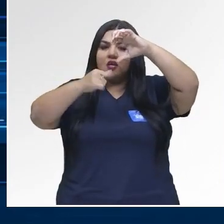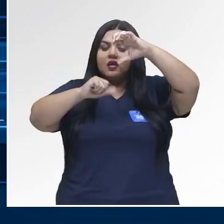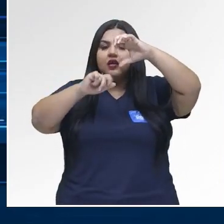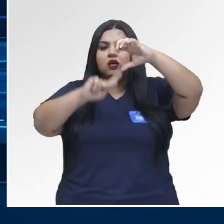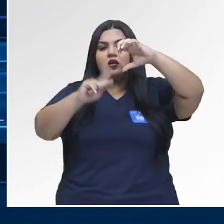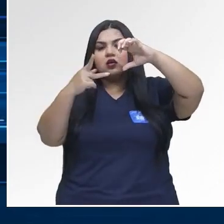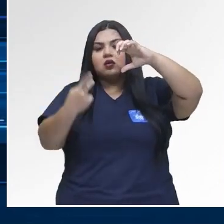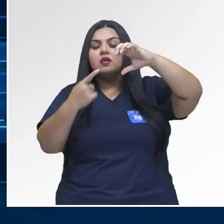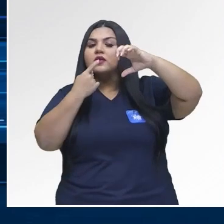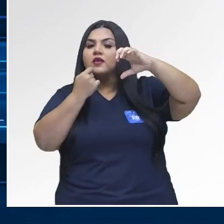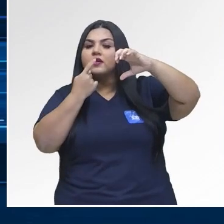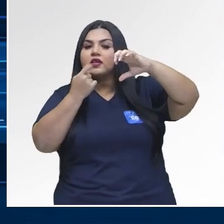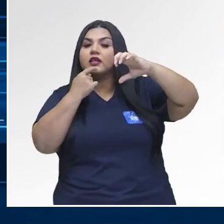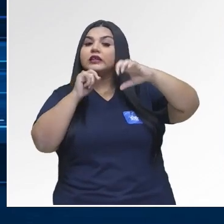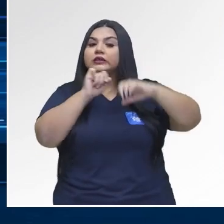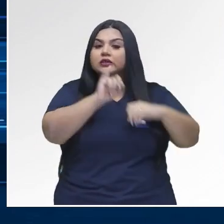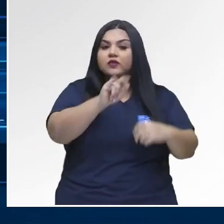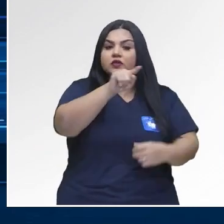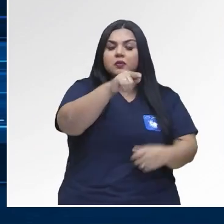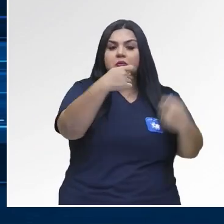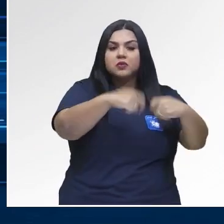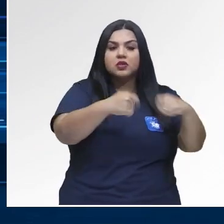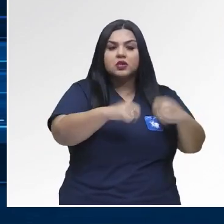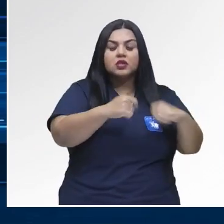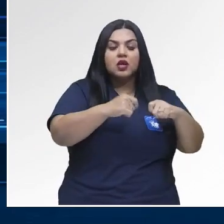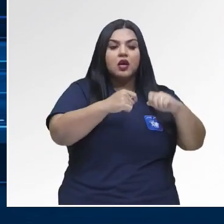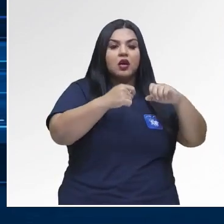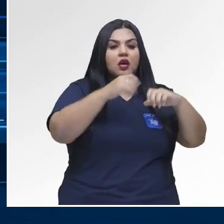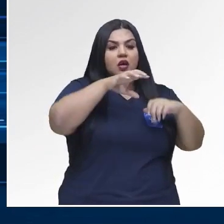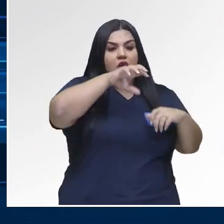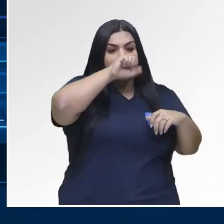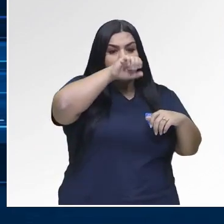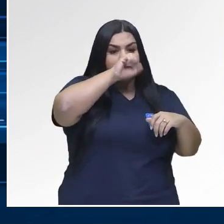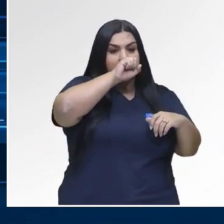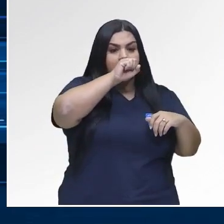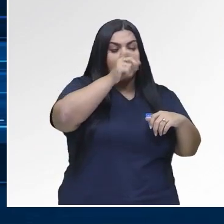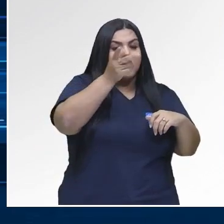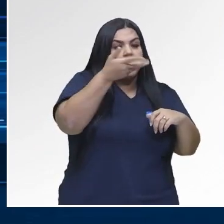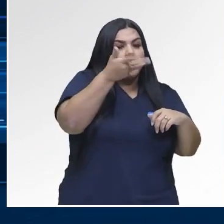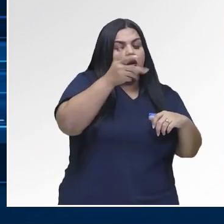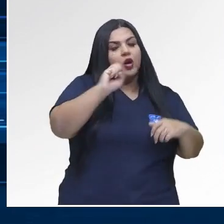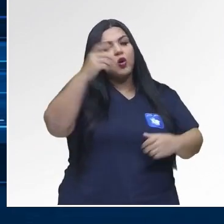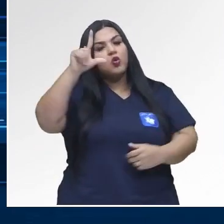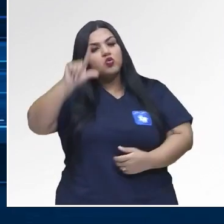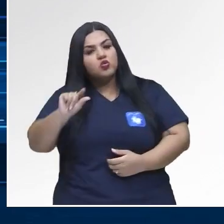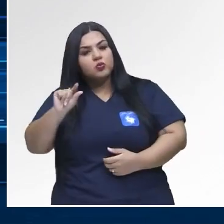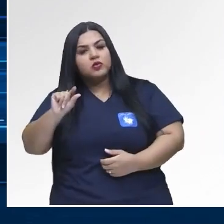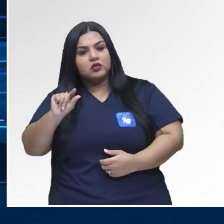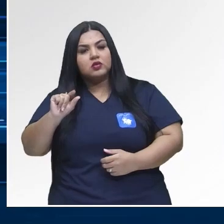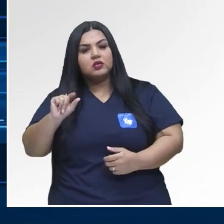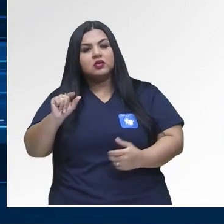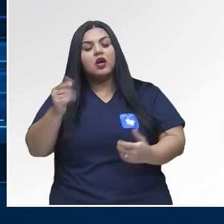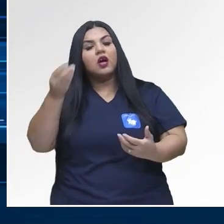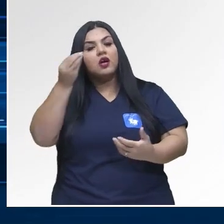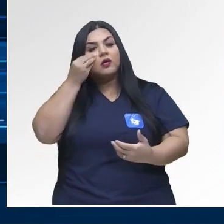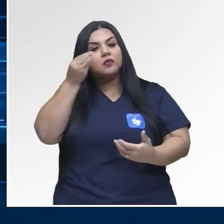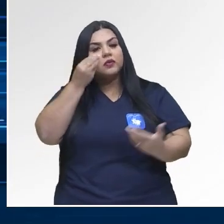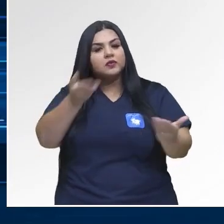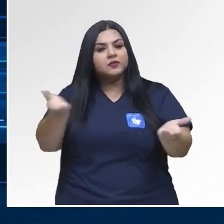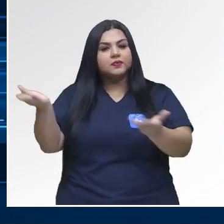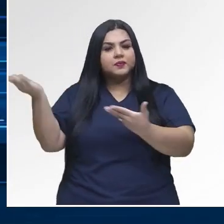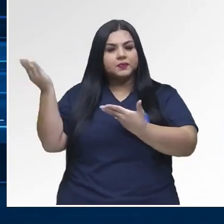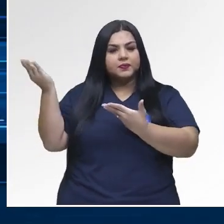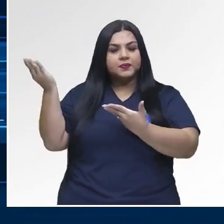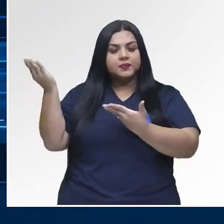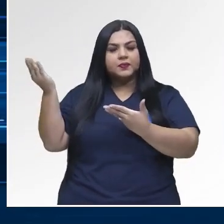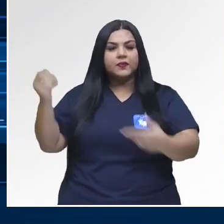pH sanguíneo se você precisa aumentar ou diminuir a frequência respiratória, tá bom? Então vamos observar na próxima imagem,